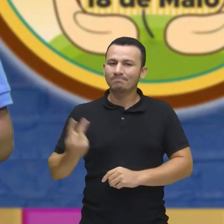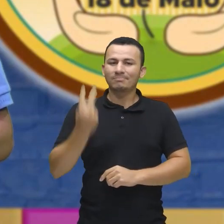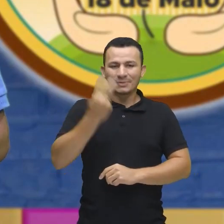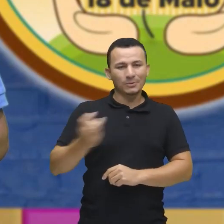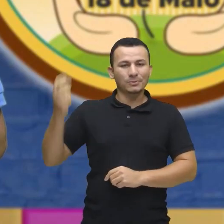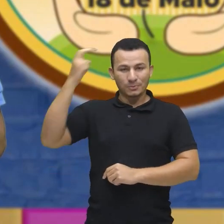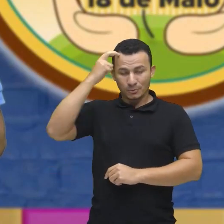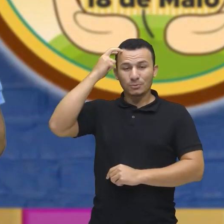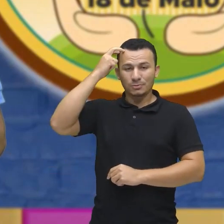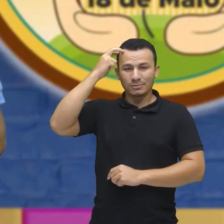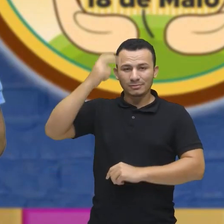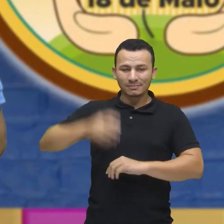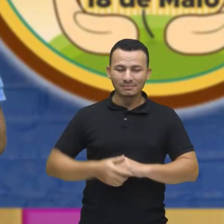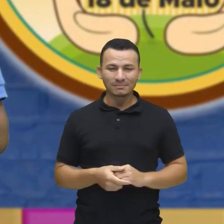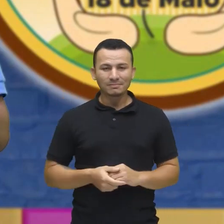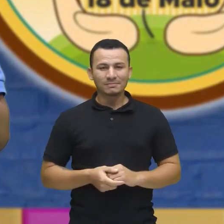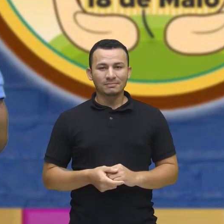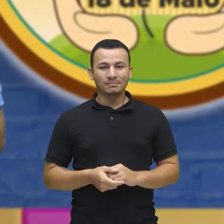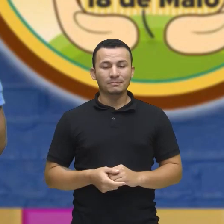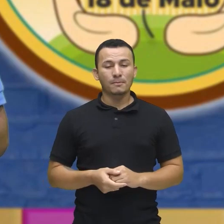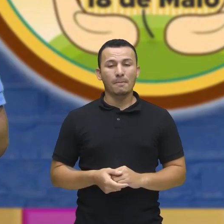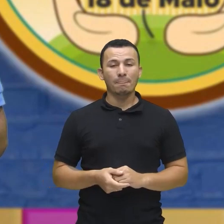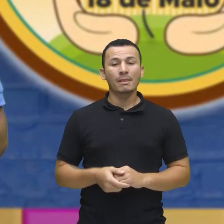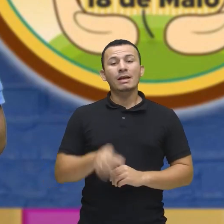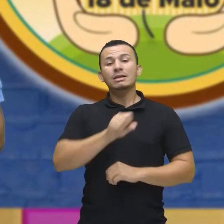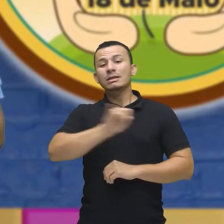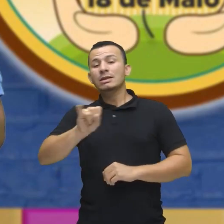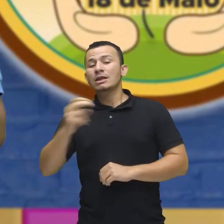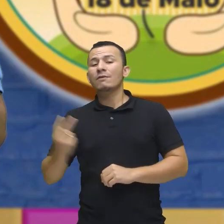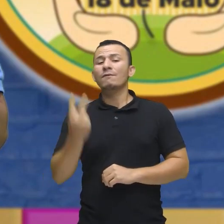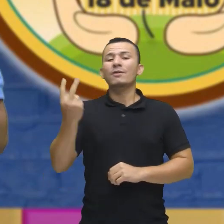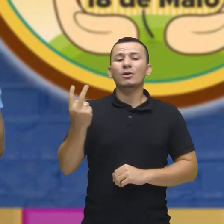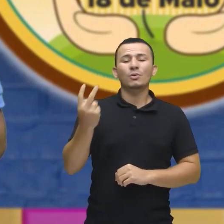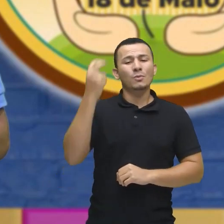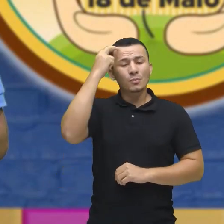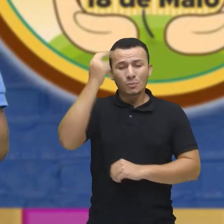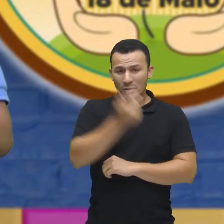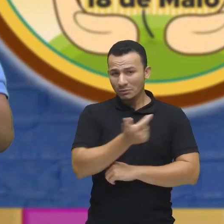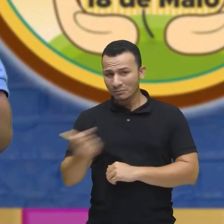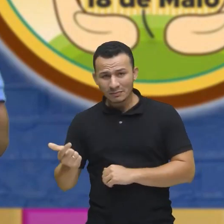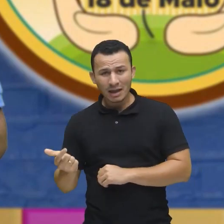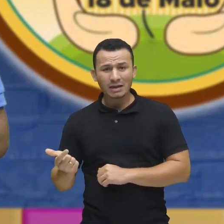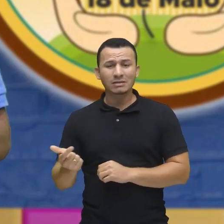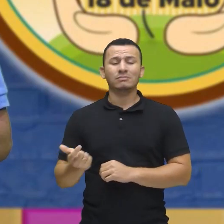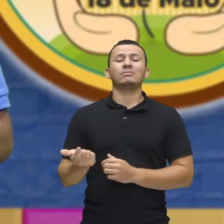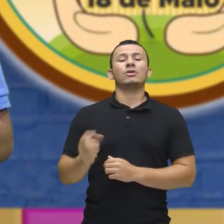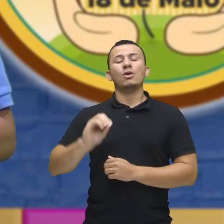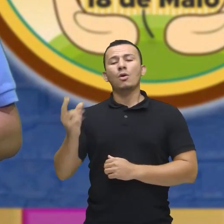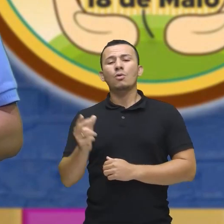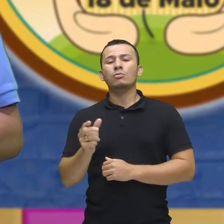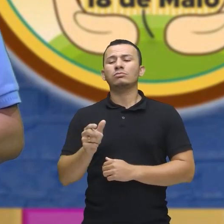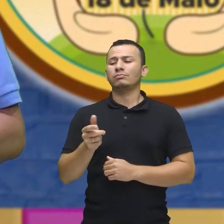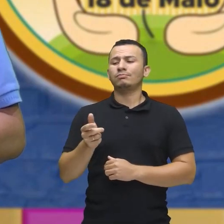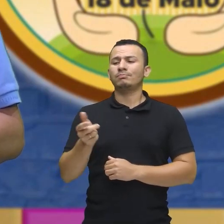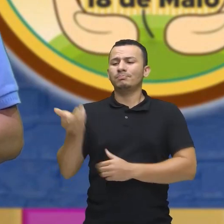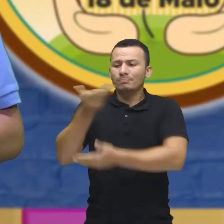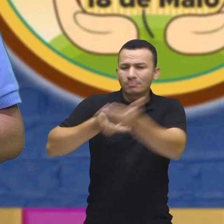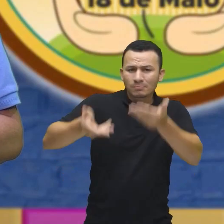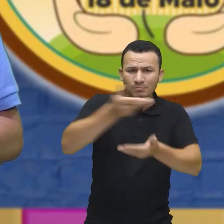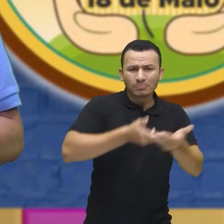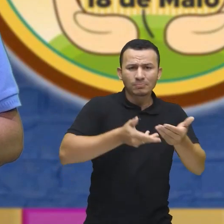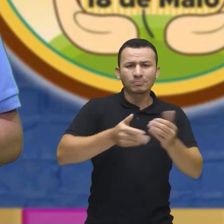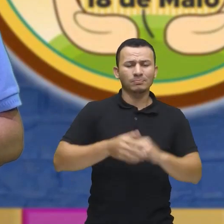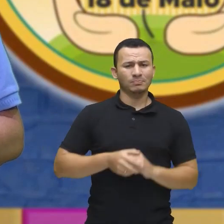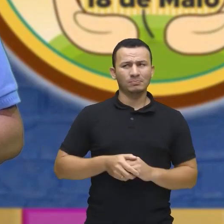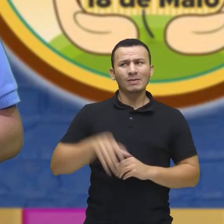nossa cultura. Se eu não valorizar, se eu não me valorizar, se eu não valorizar a minha cultura, vai ser lá na